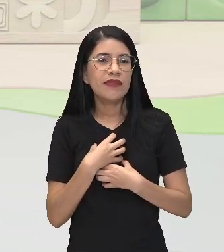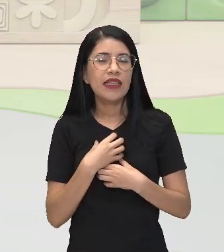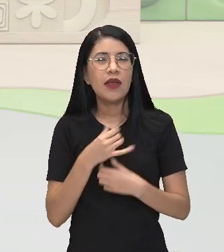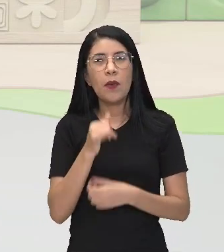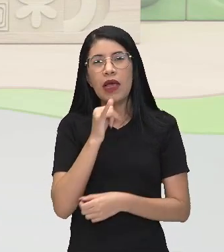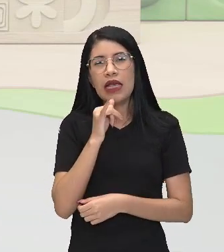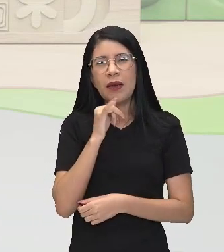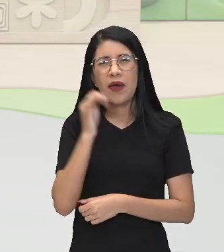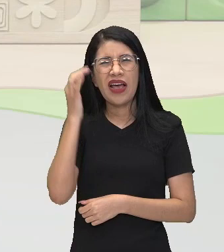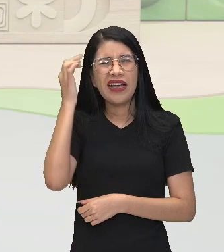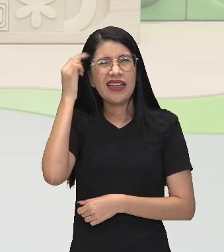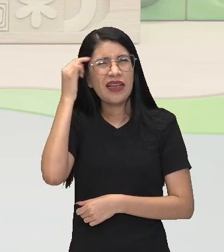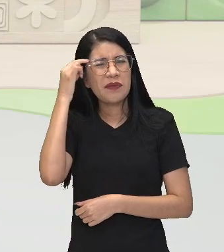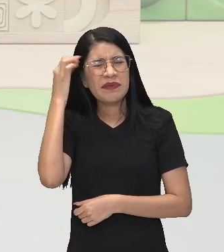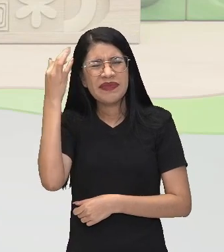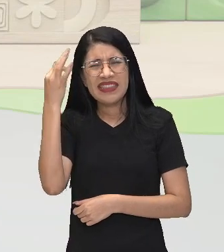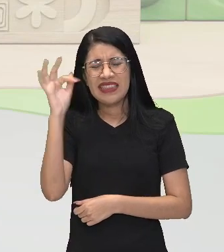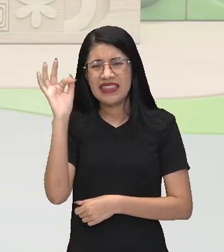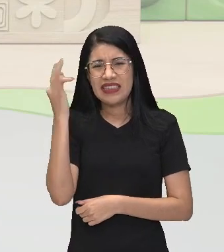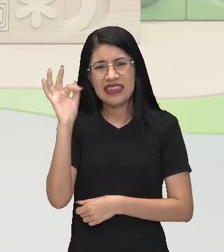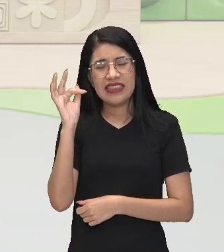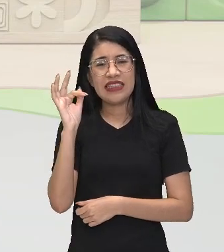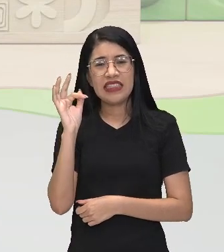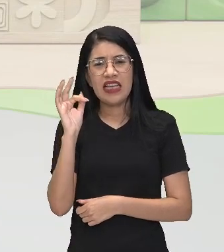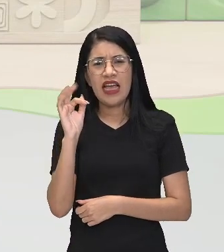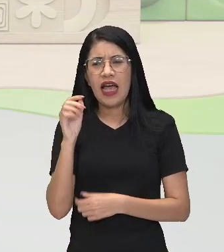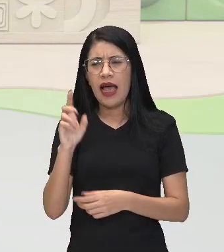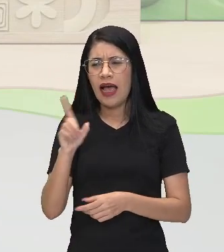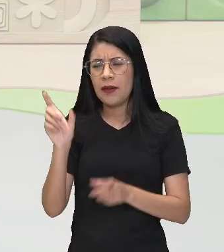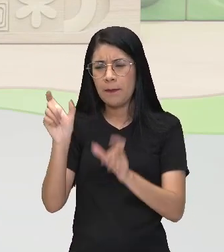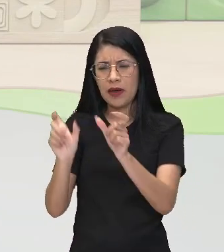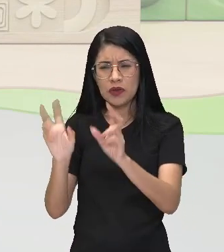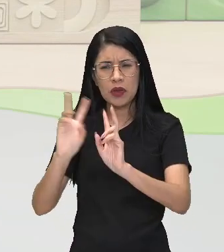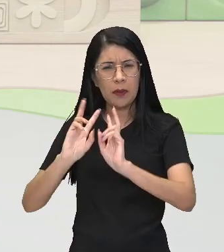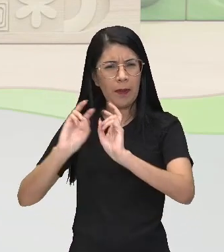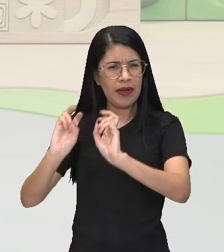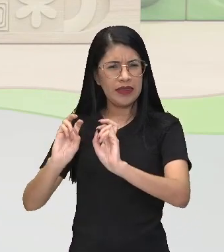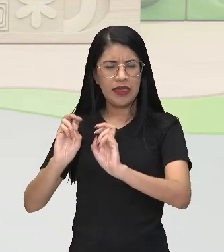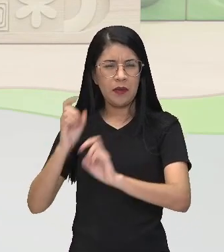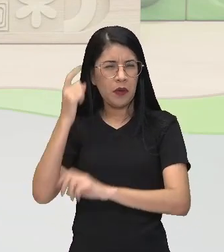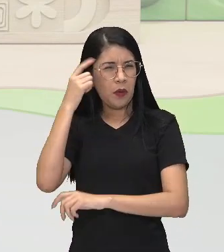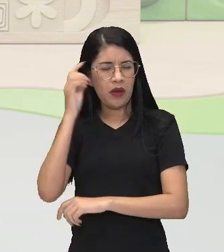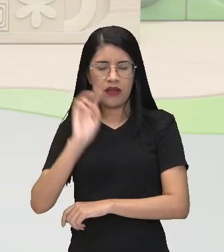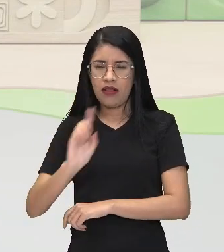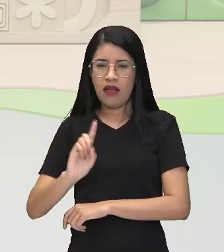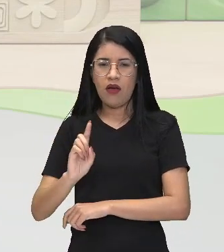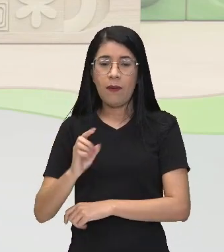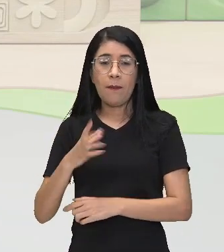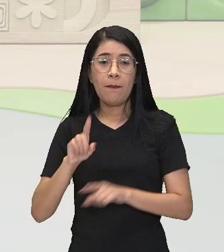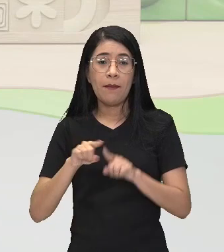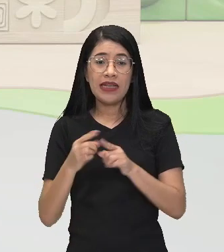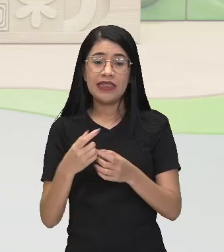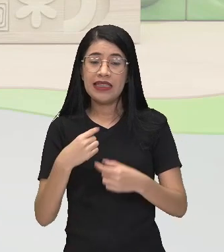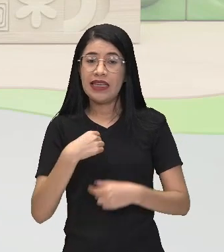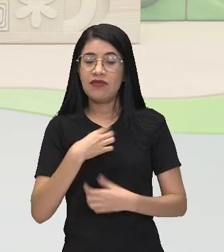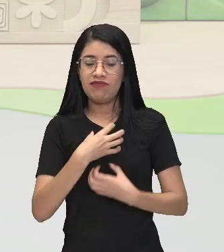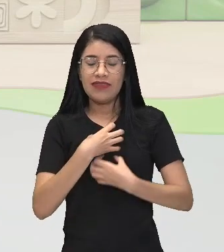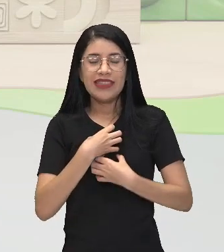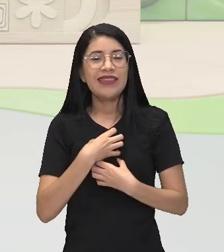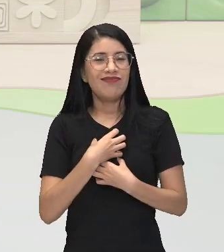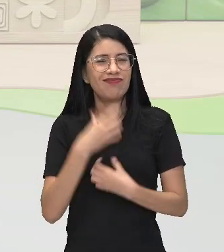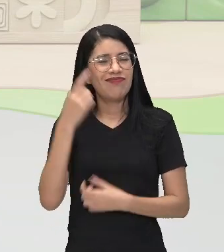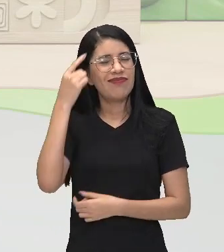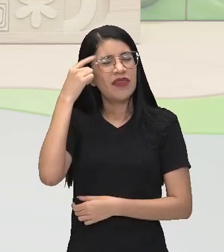de cabeça. Não é possível ver a dor de cabeça, mas você está sentindo que está com dor de cabeça.